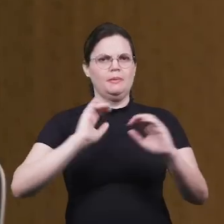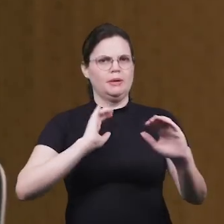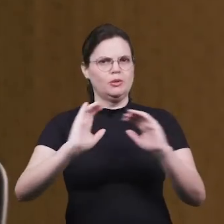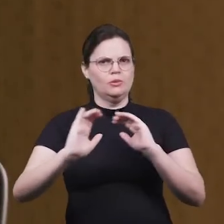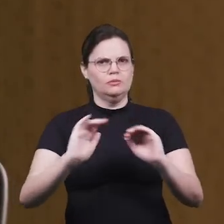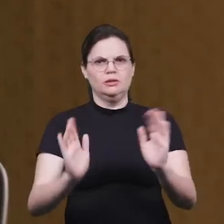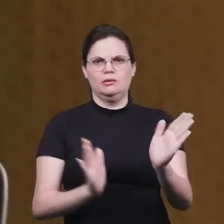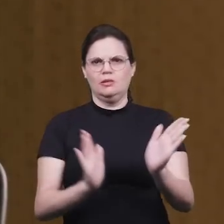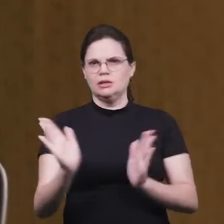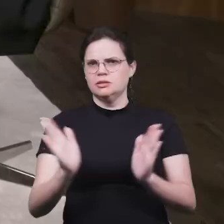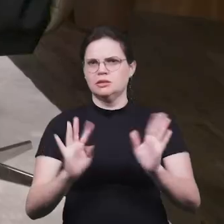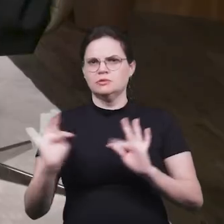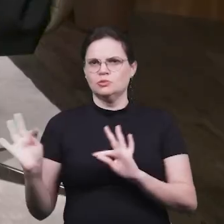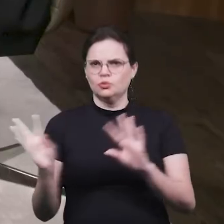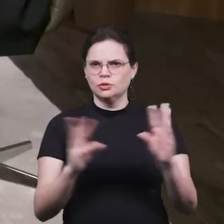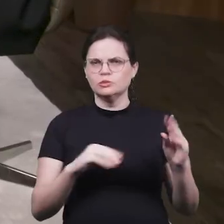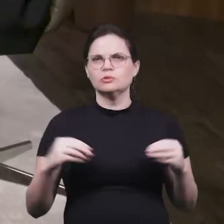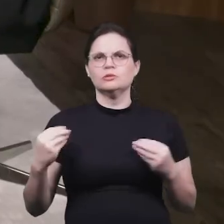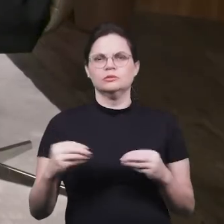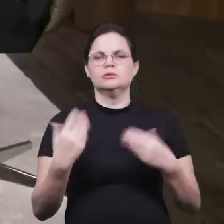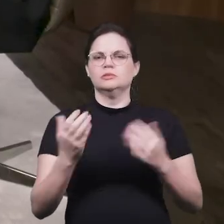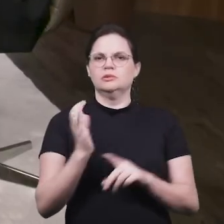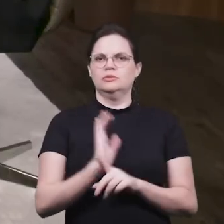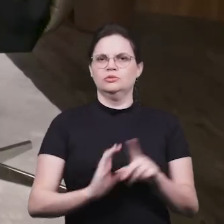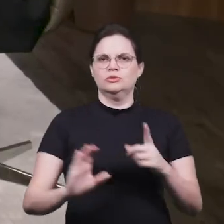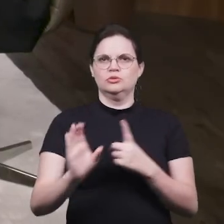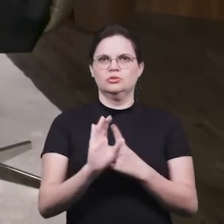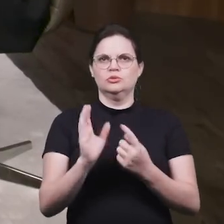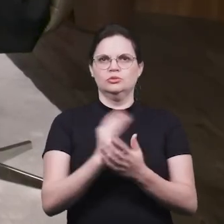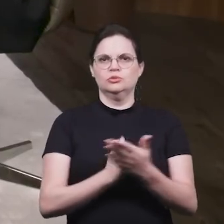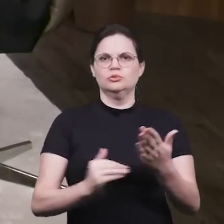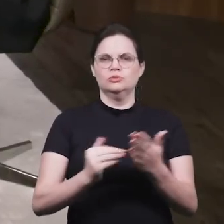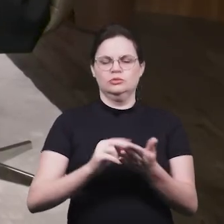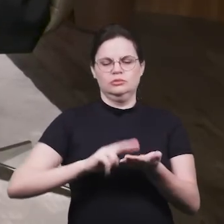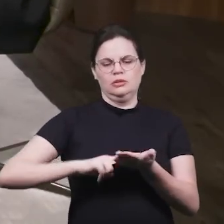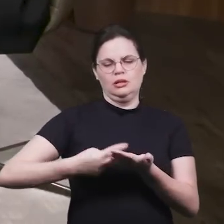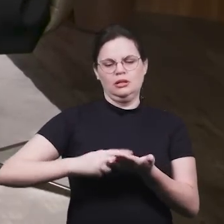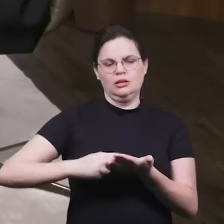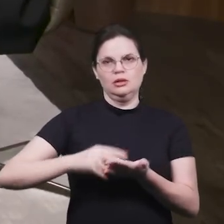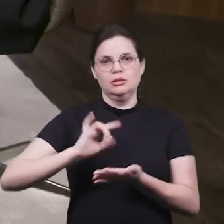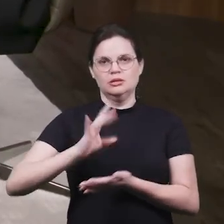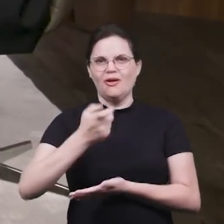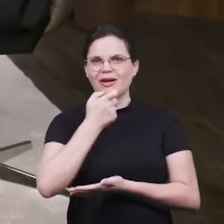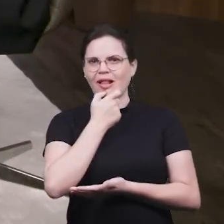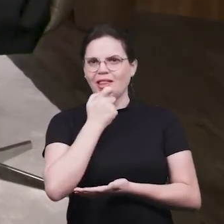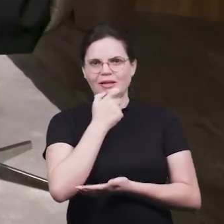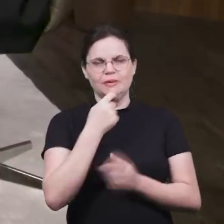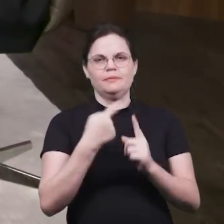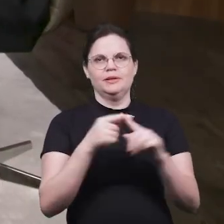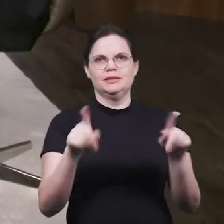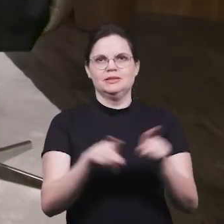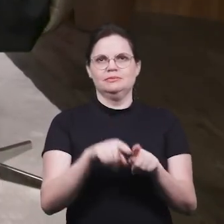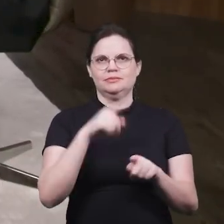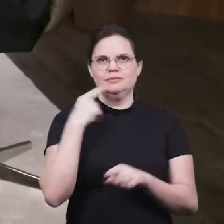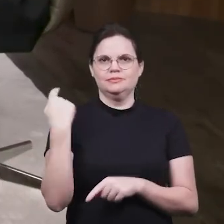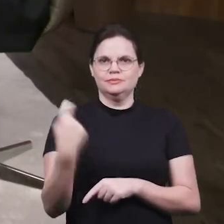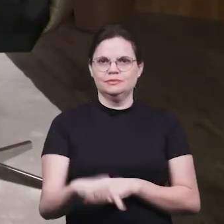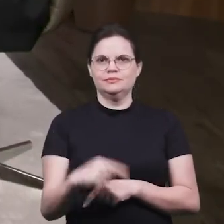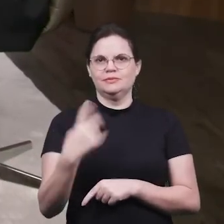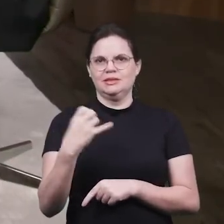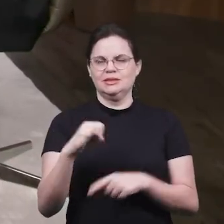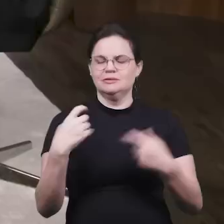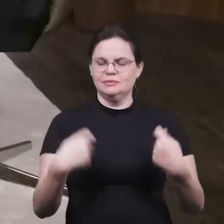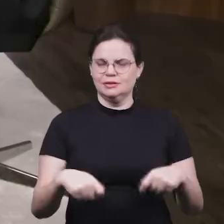dessas pessoas. Então, os nossos cultos são traduzidos, não é somente para o inglês, também para o russo, se